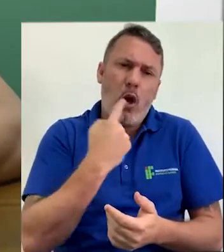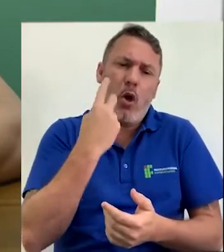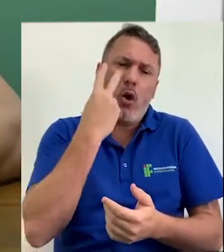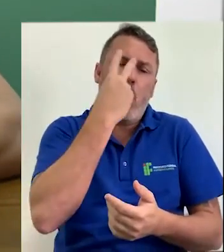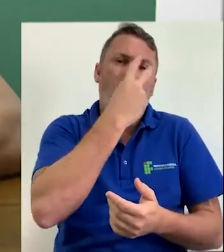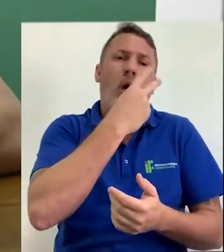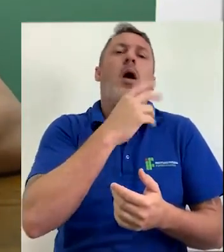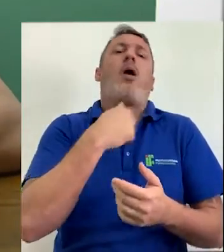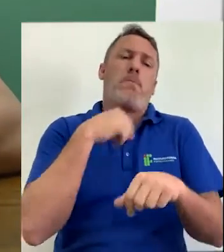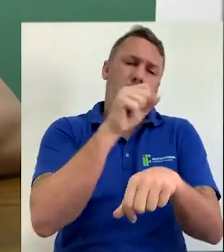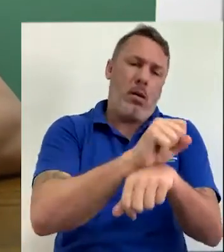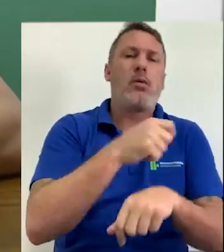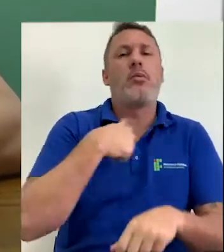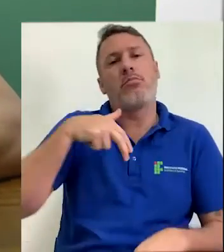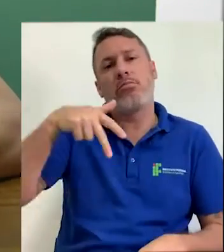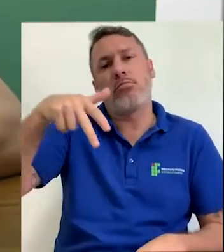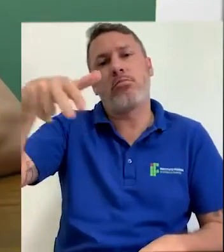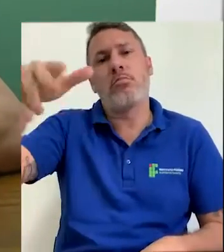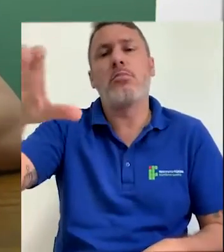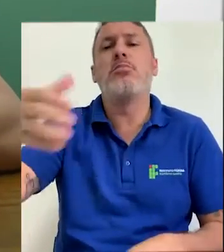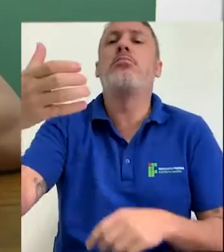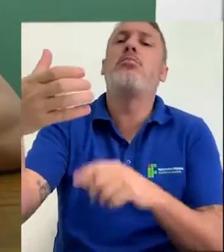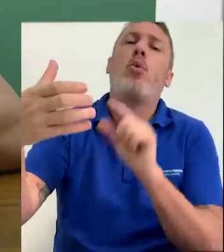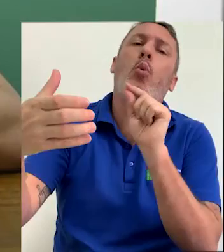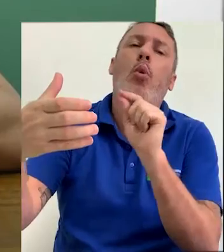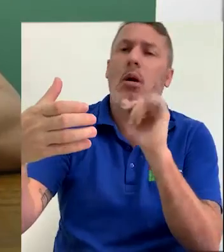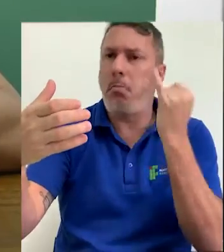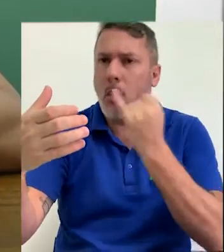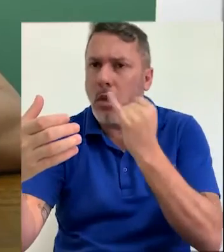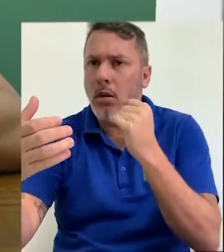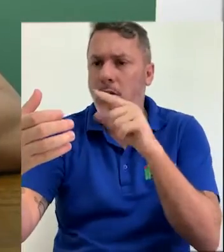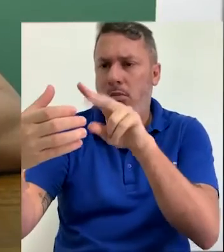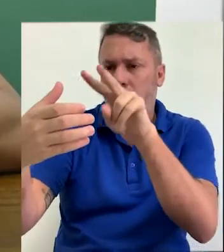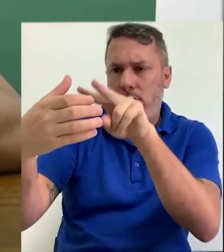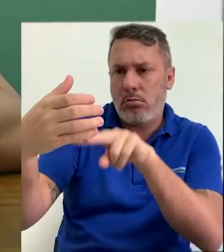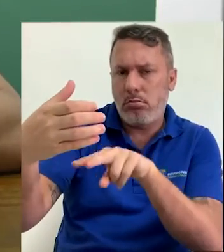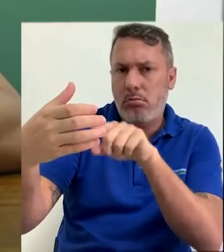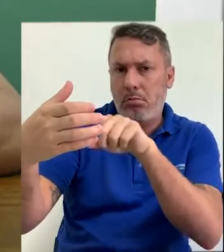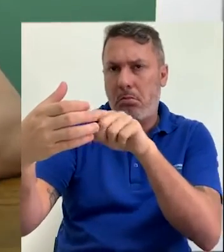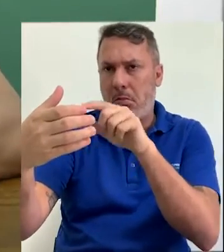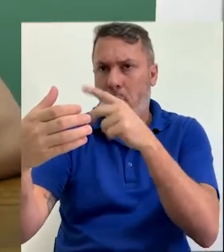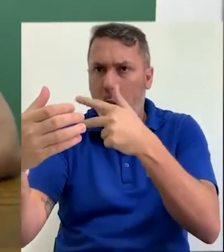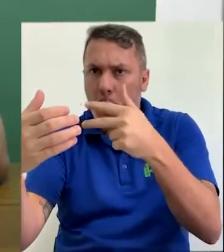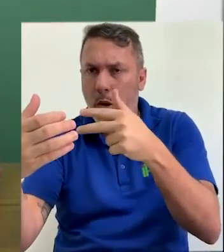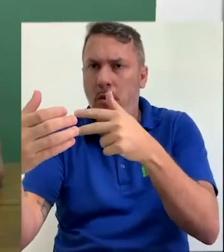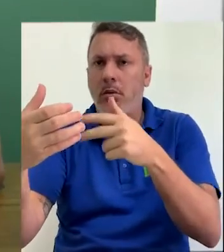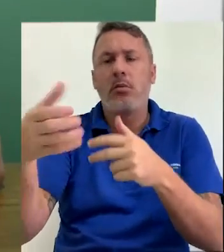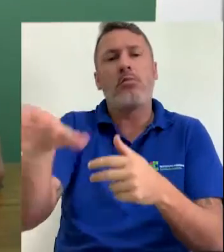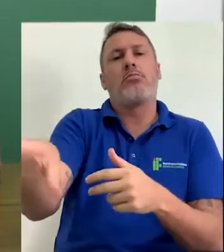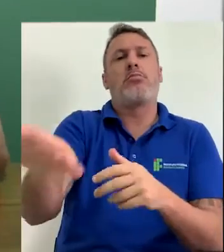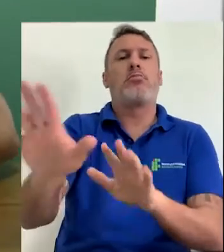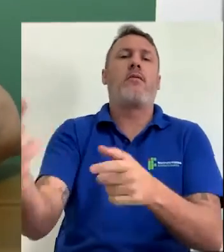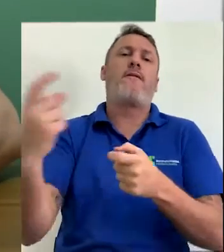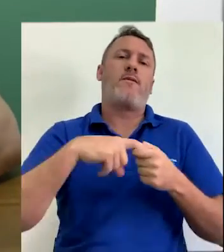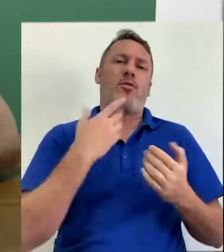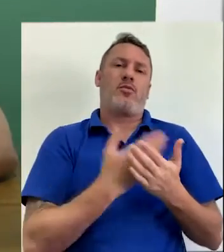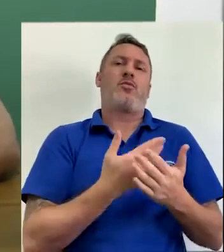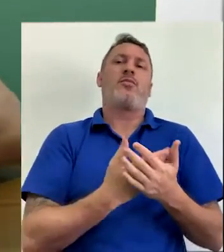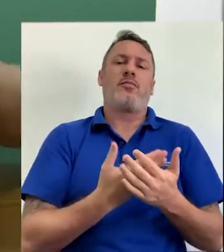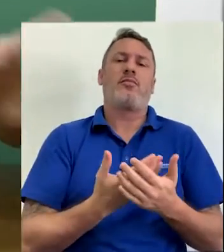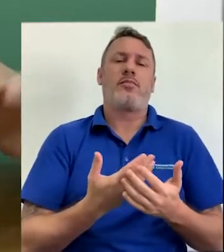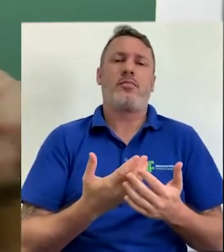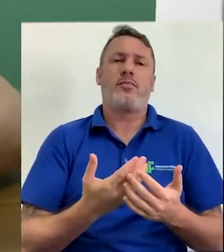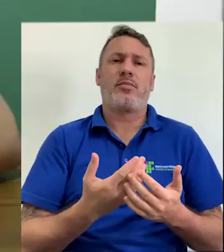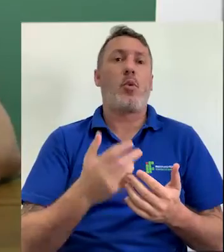te chamou, quem te ligou, quem te mandou uma mensagem importante. Nós não precisamos